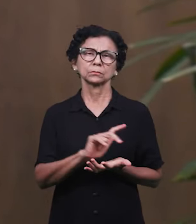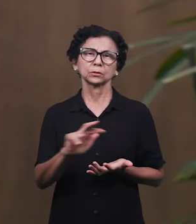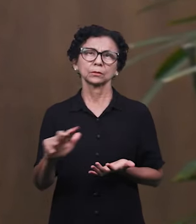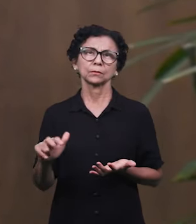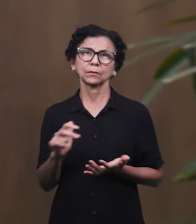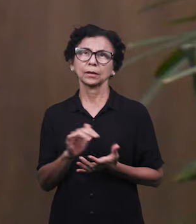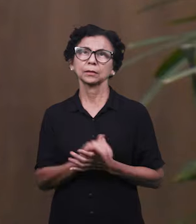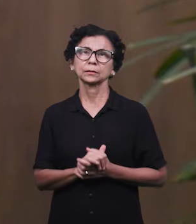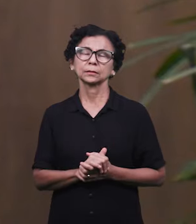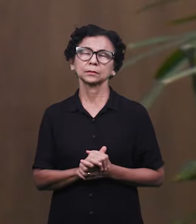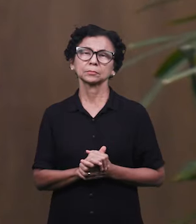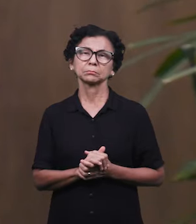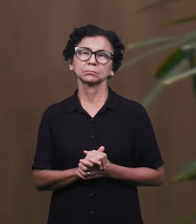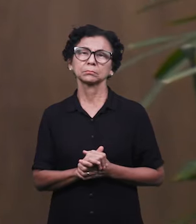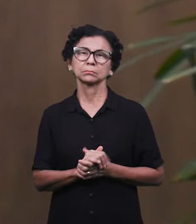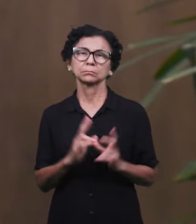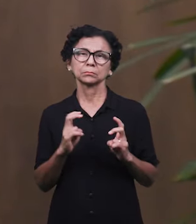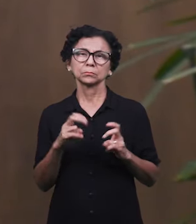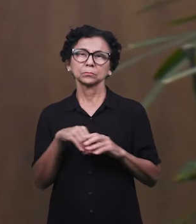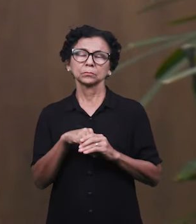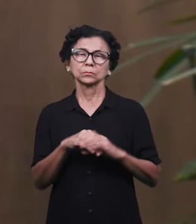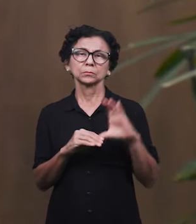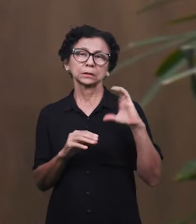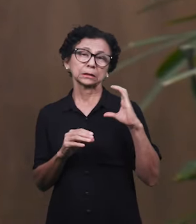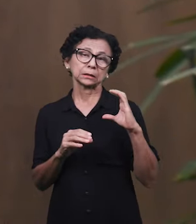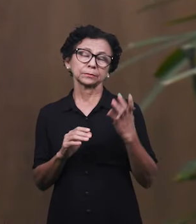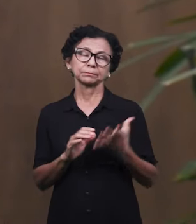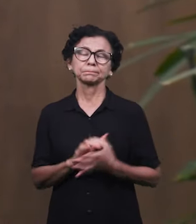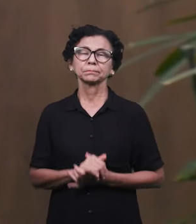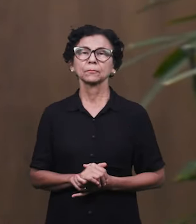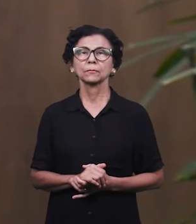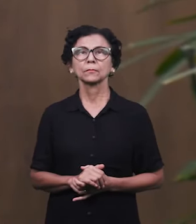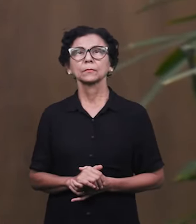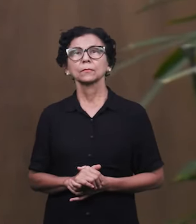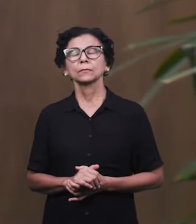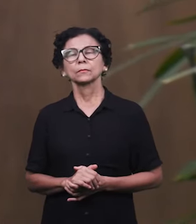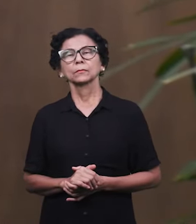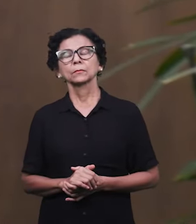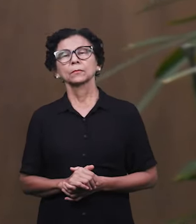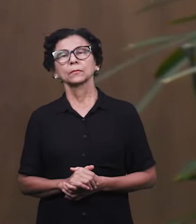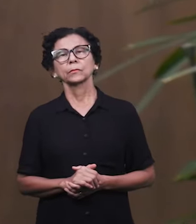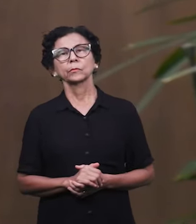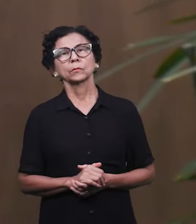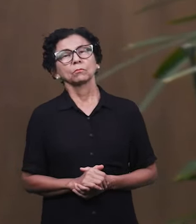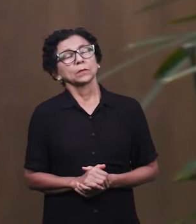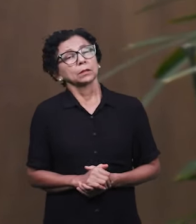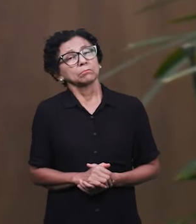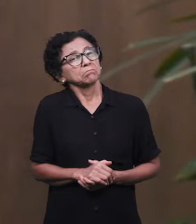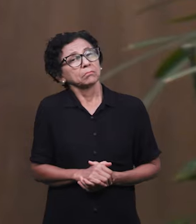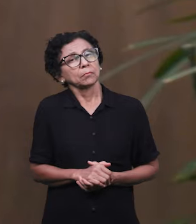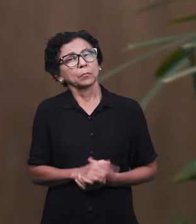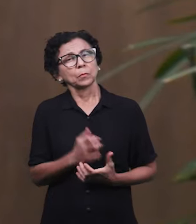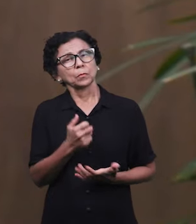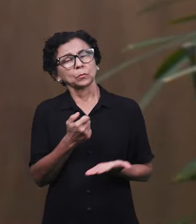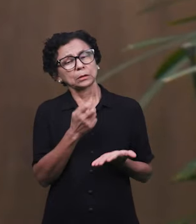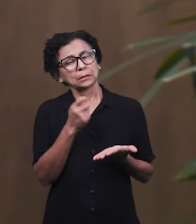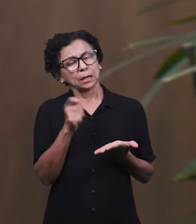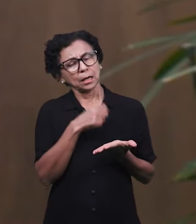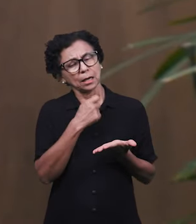nem sempre aquilo que está descrito nos livros didáticos vai ao encontro do que está registrado, principalmente no livro de